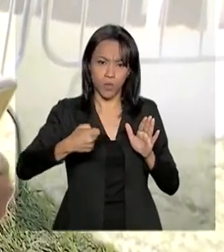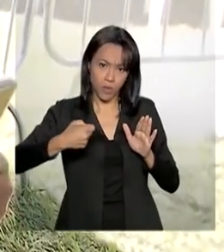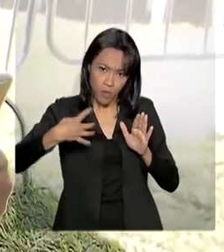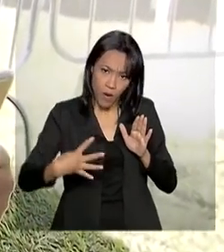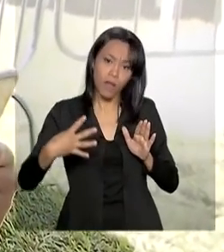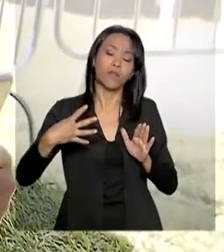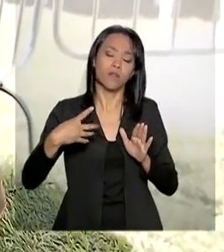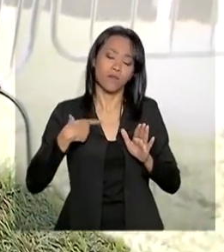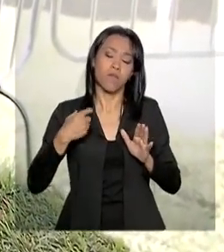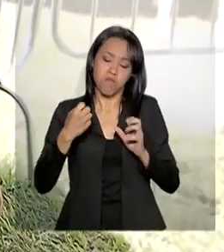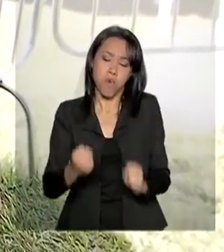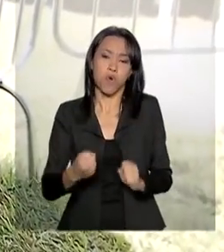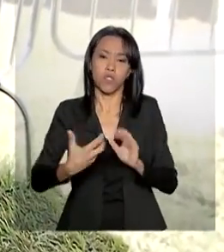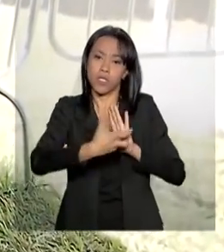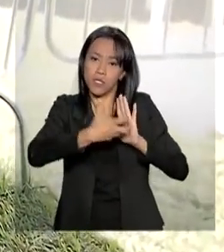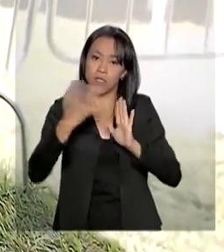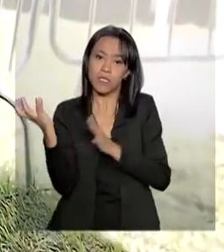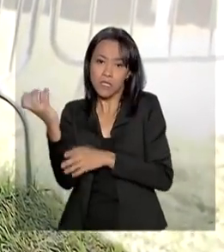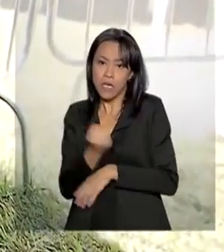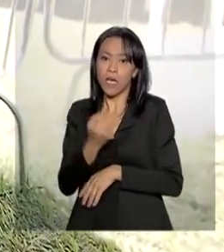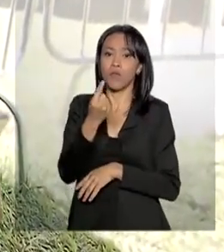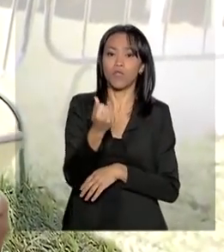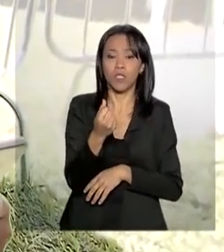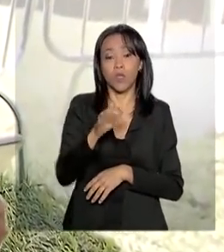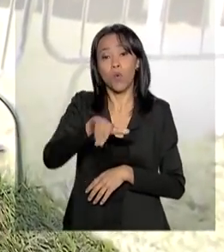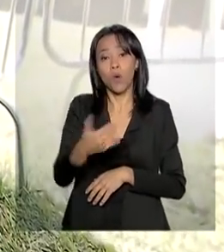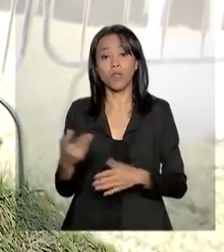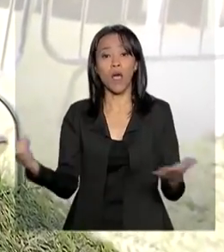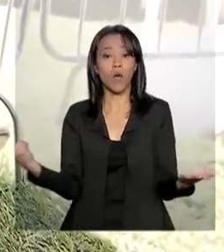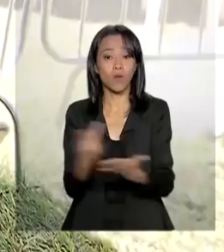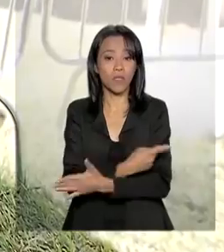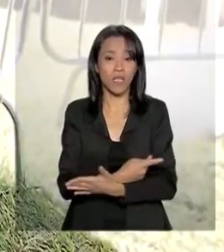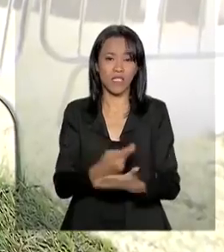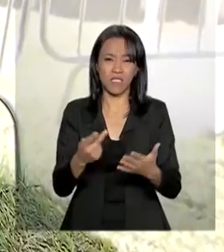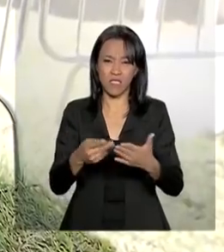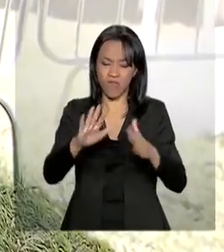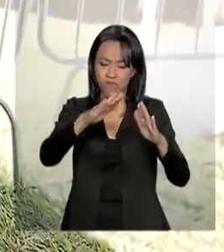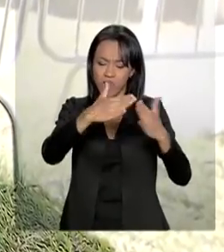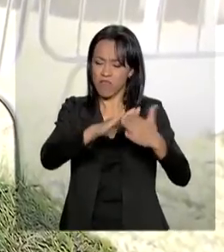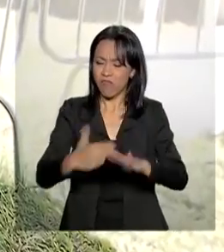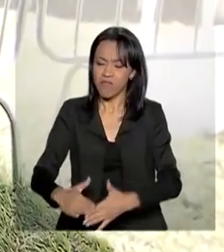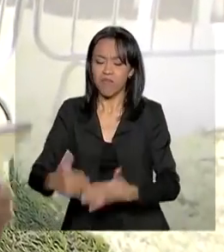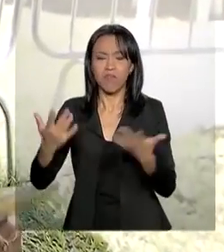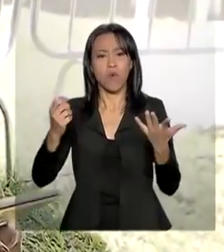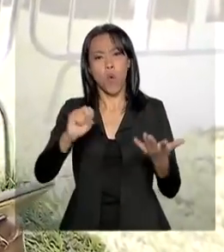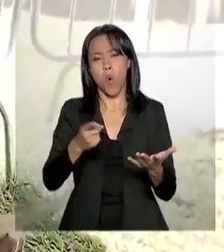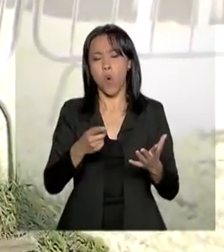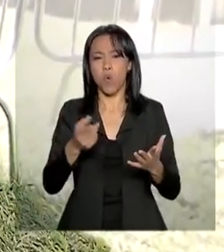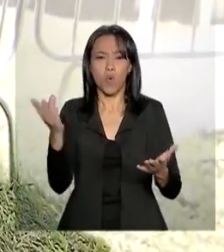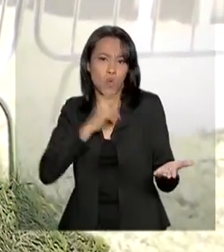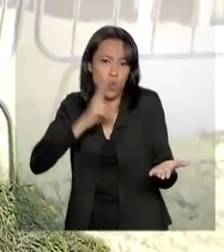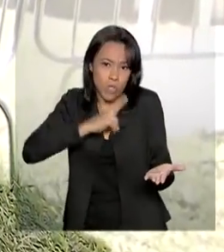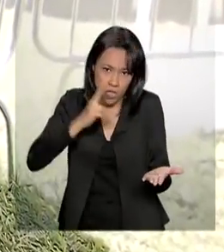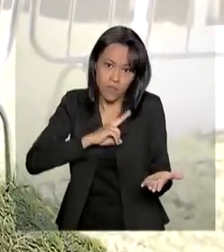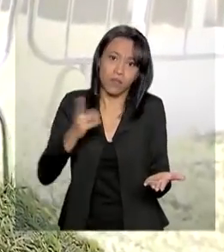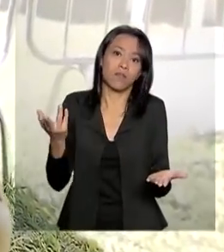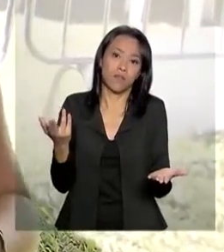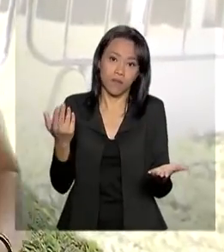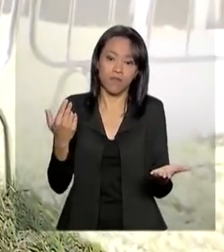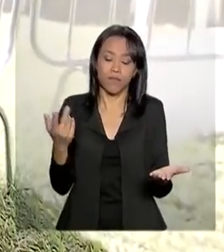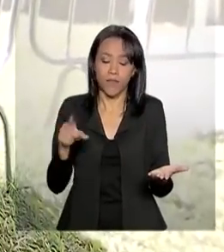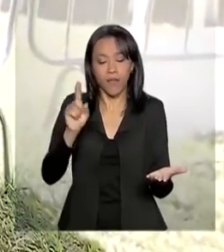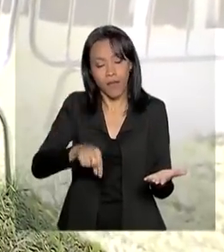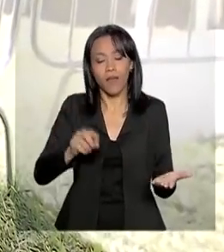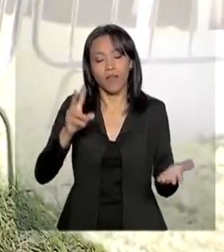áreas atingidas por desastre natural quando há o reconhecimento de situação de calamidade pública ou situação de emergência, que é justamente